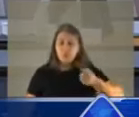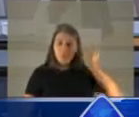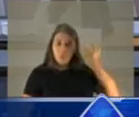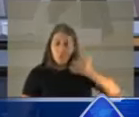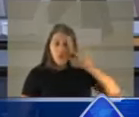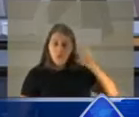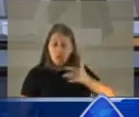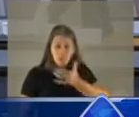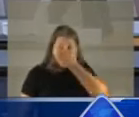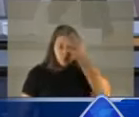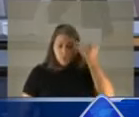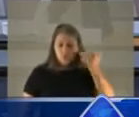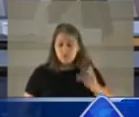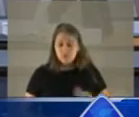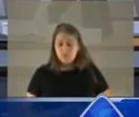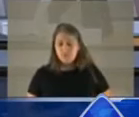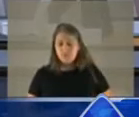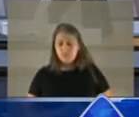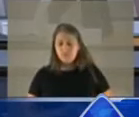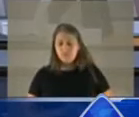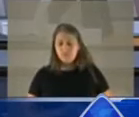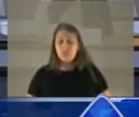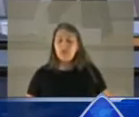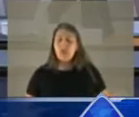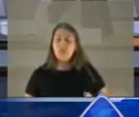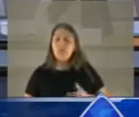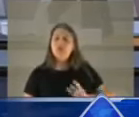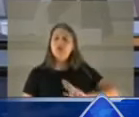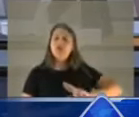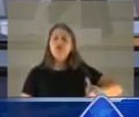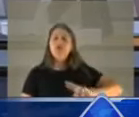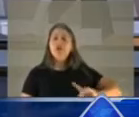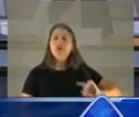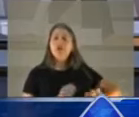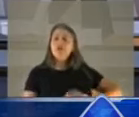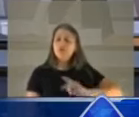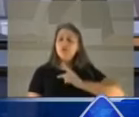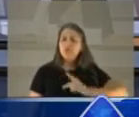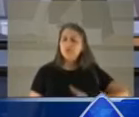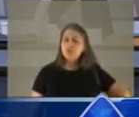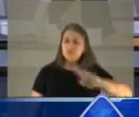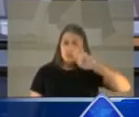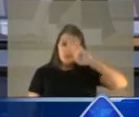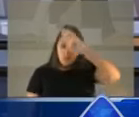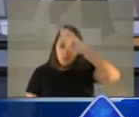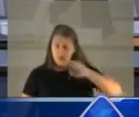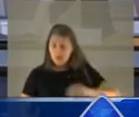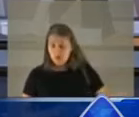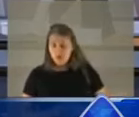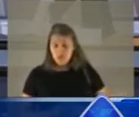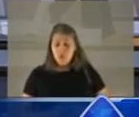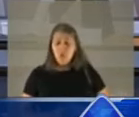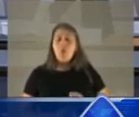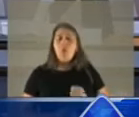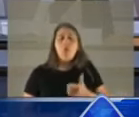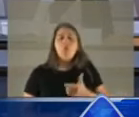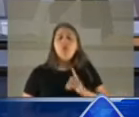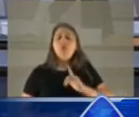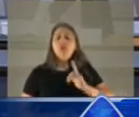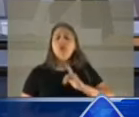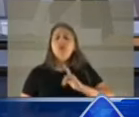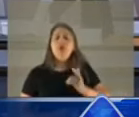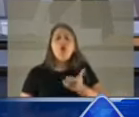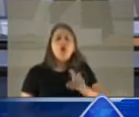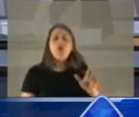muitos. É Sim. assim, essa diferença posta foi do presidente da República, foi ele, ou teve